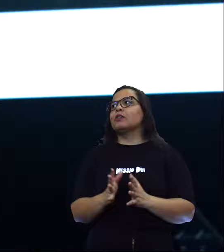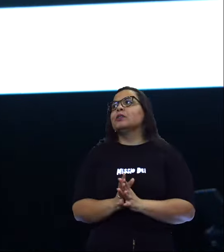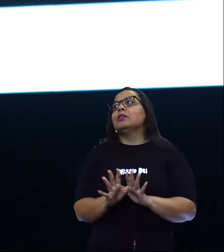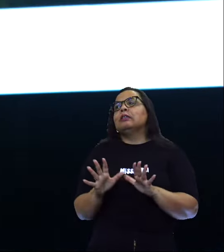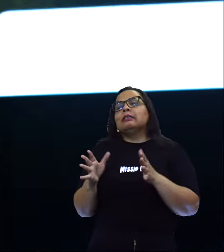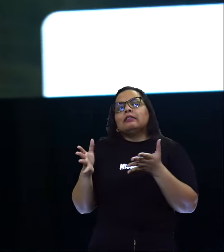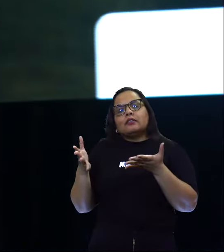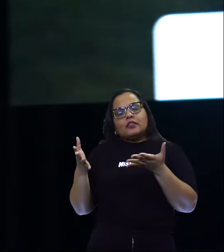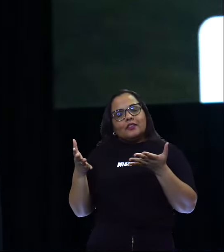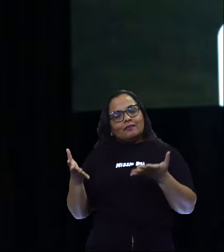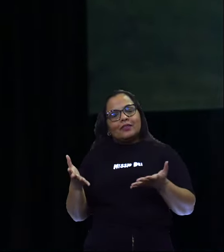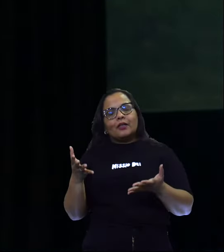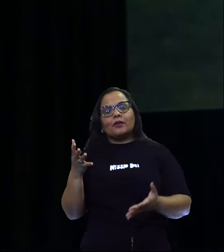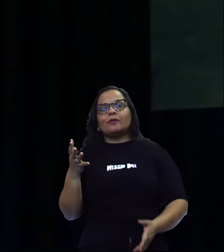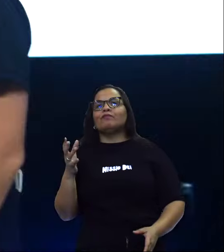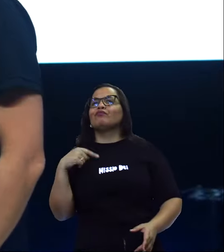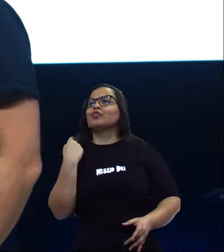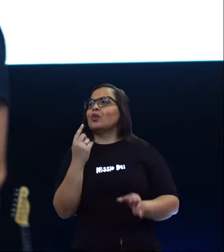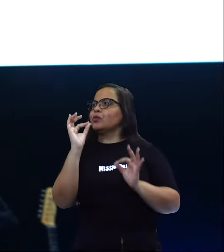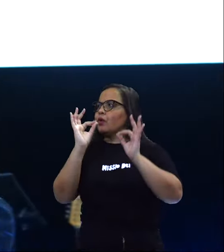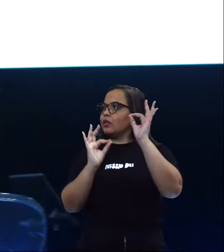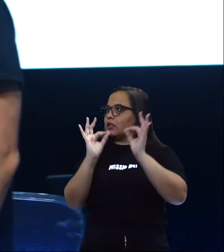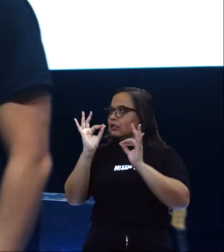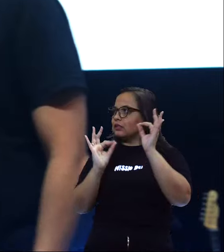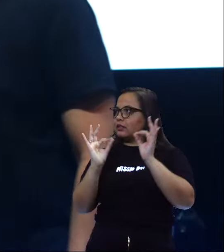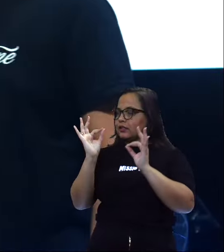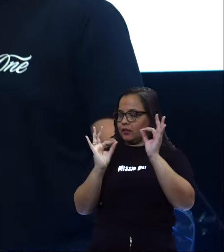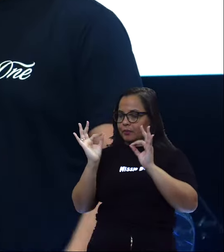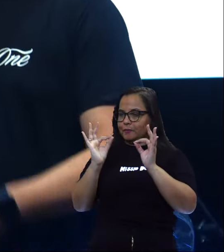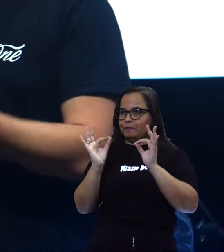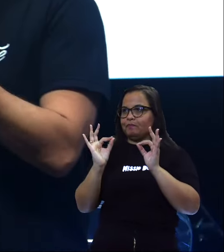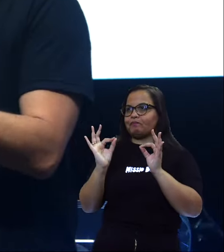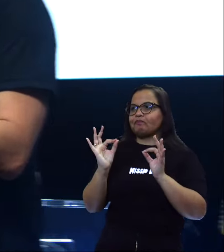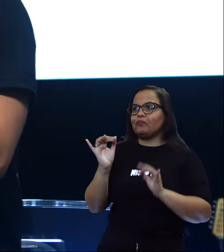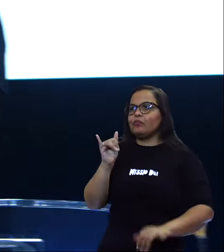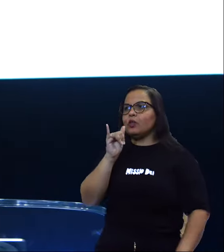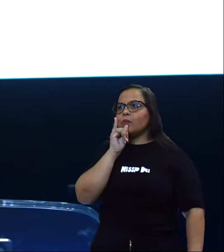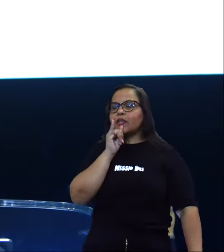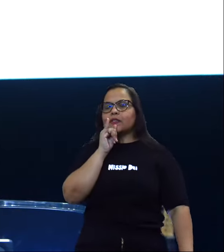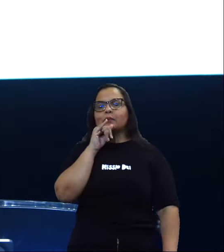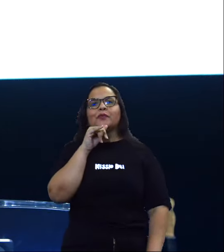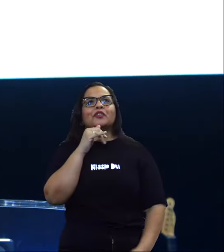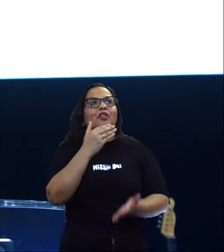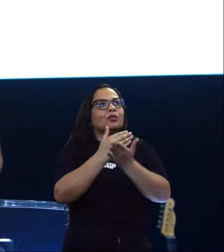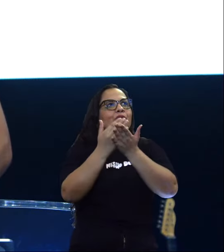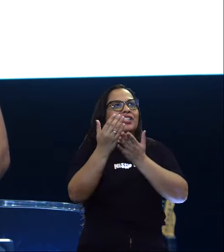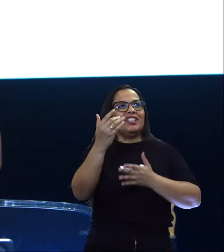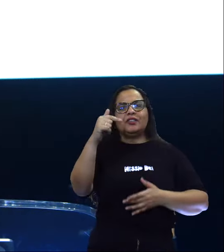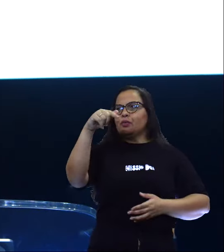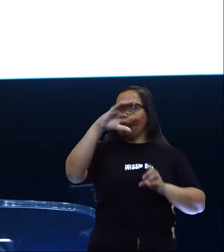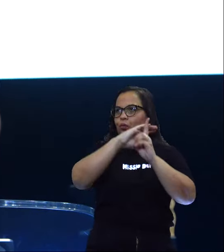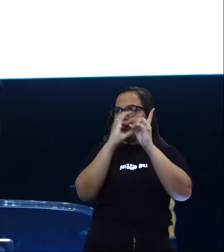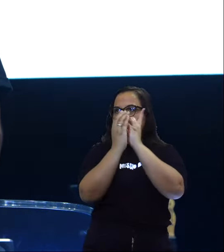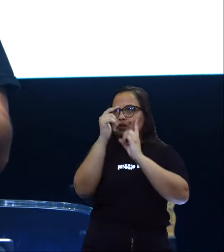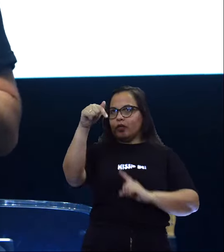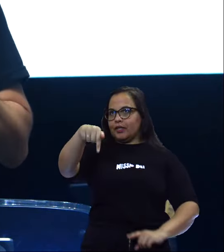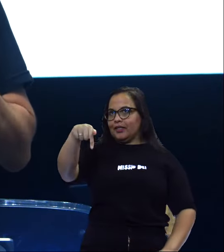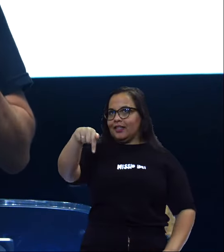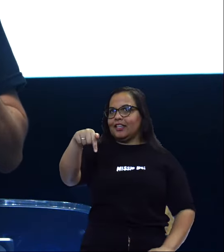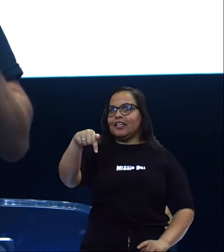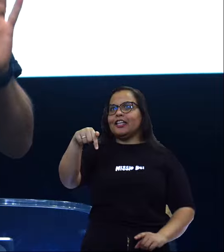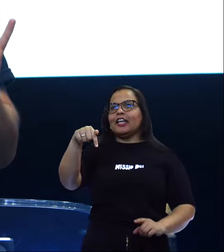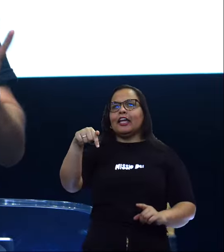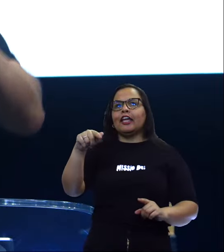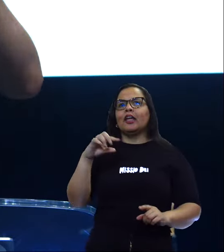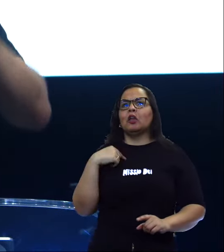eu posso fazer, mas eu não vou fazer, porque eu creio que em pouco tempo vai ser desnecessário, então eu não vou nem gastar meu tempo com isso daí. Não, mas a gente vai pagar para você. Não, mas eu não vou